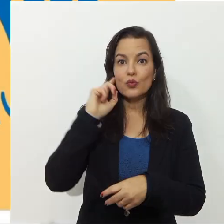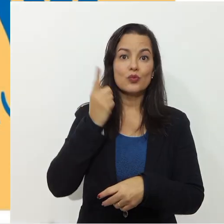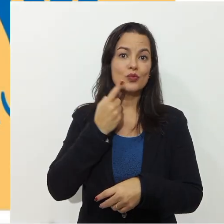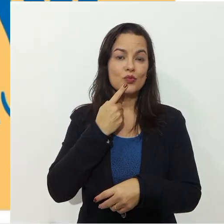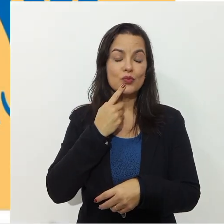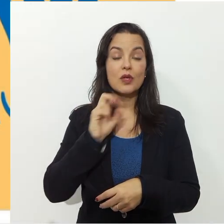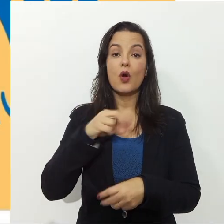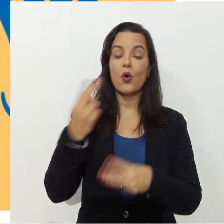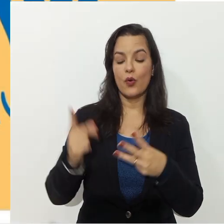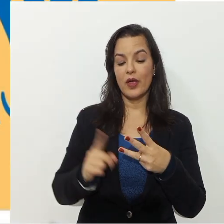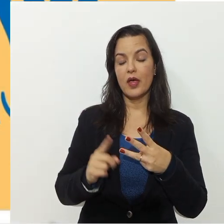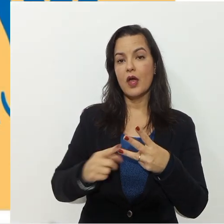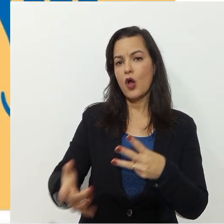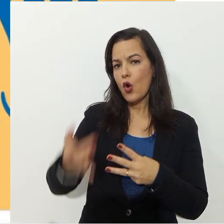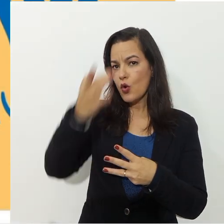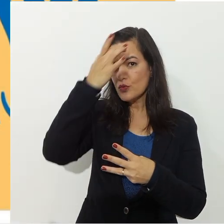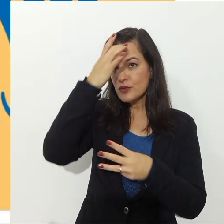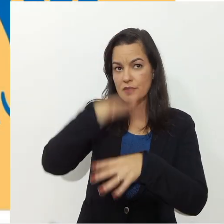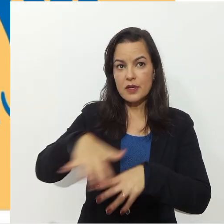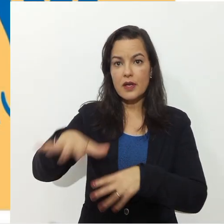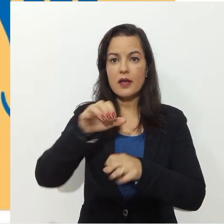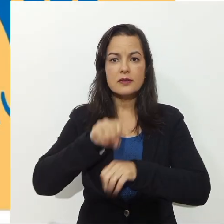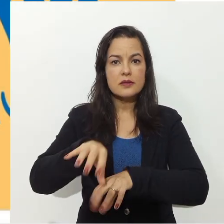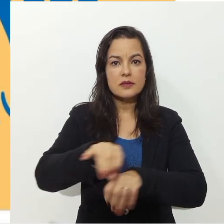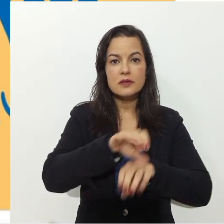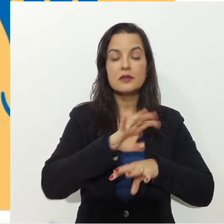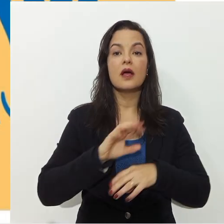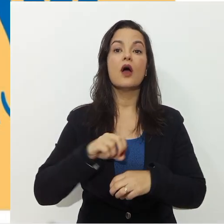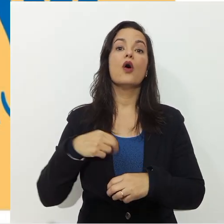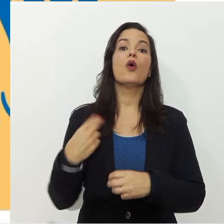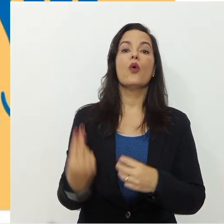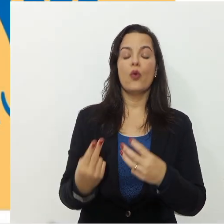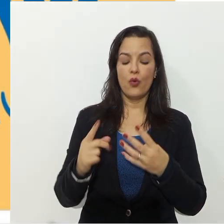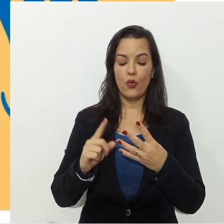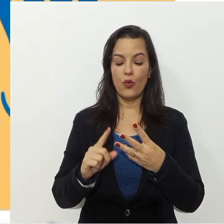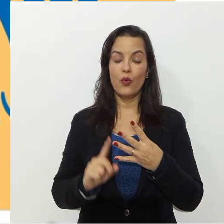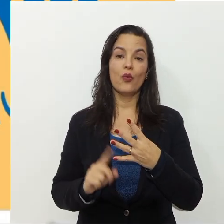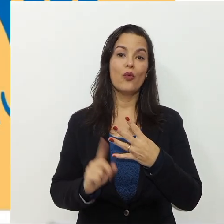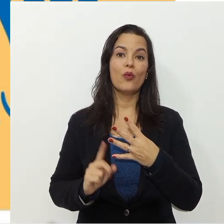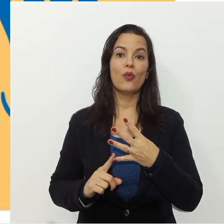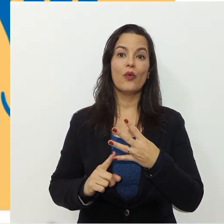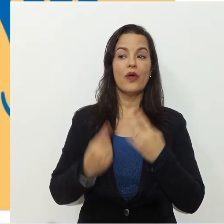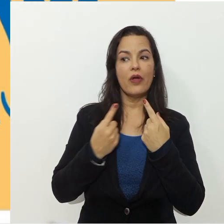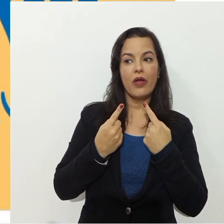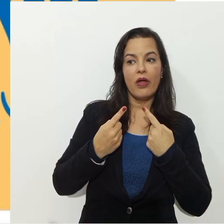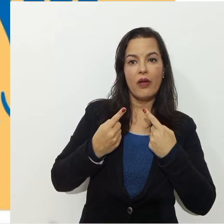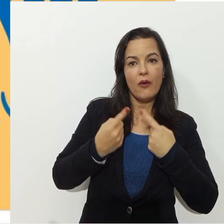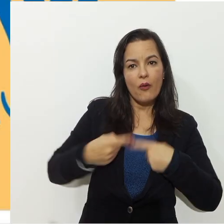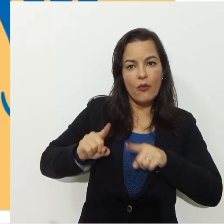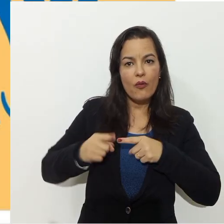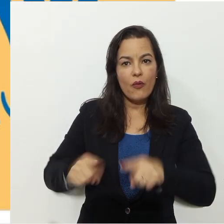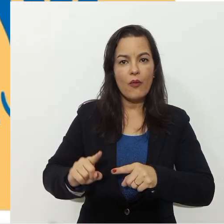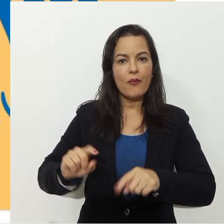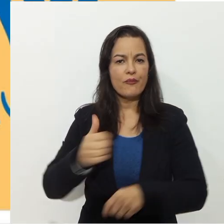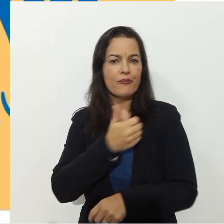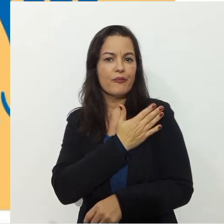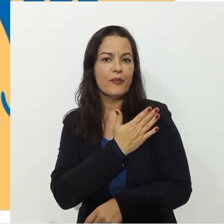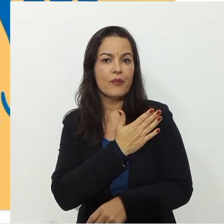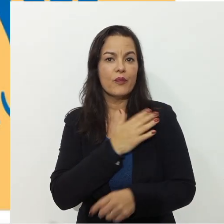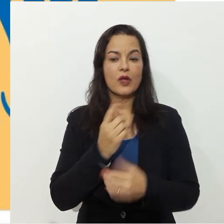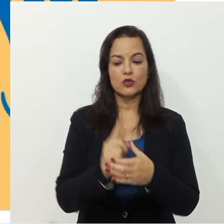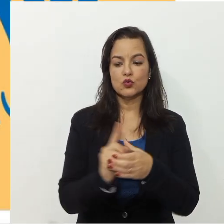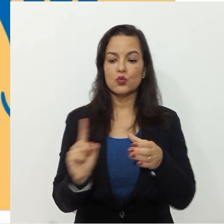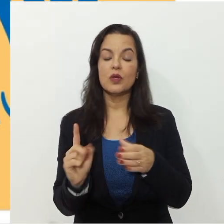sobre os direitos das pessoas surdas ou combater o preconceito e a exclusão social. E para isso, contamos com uma